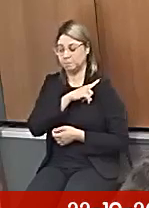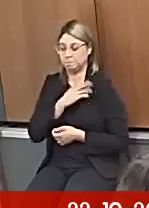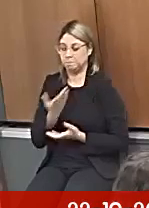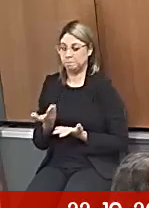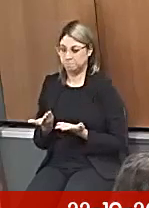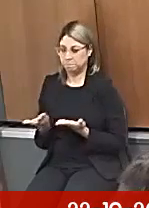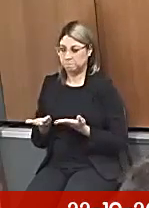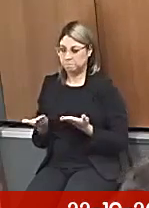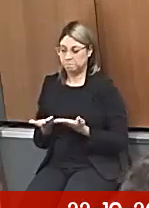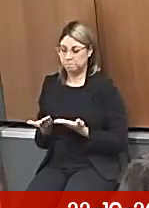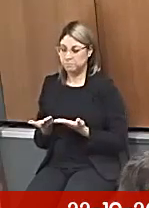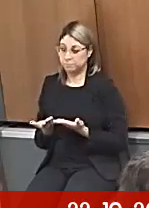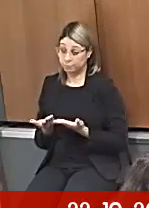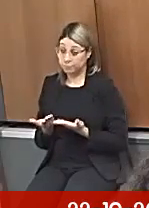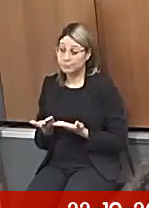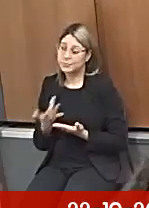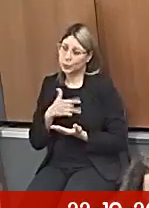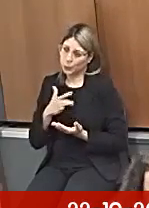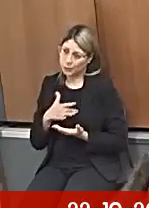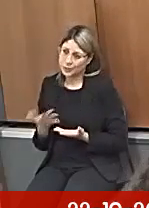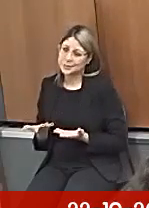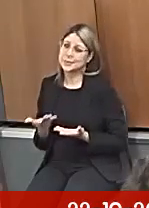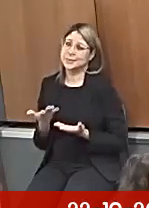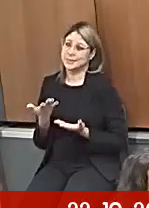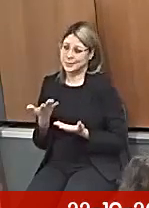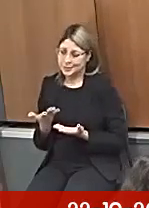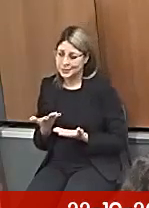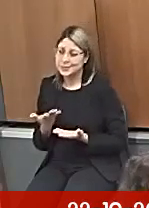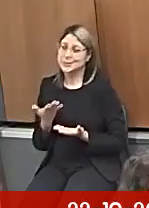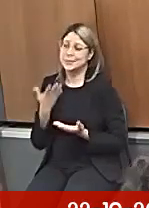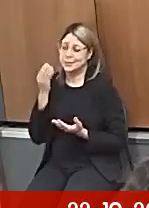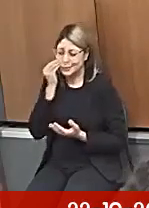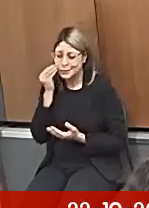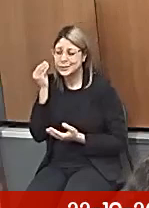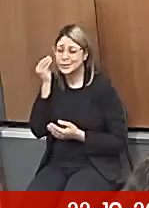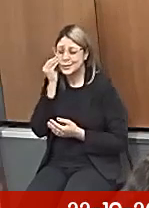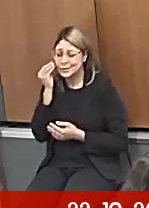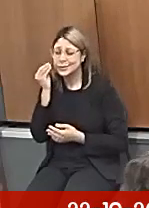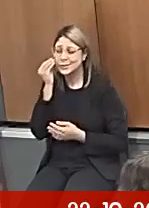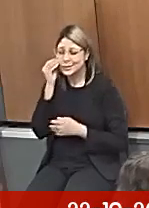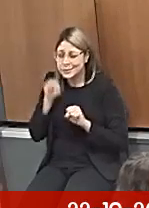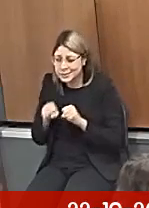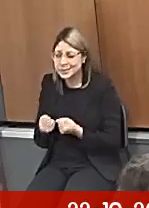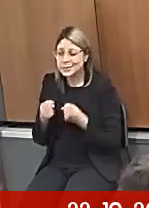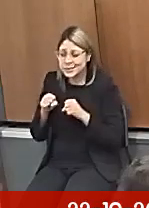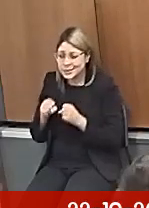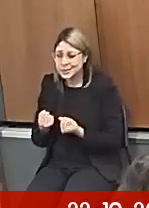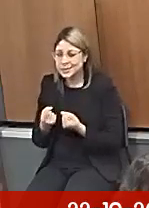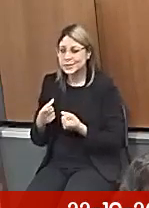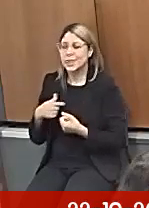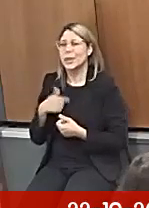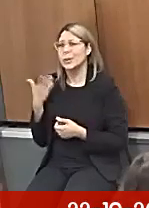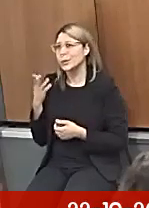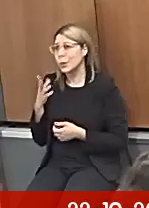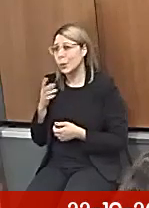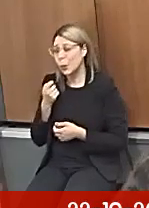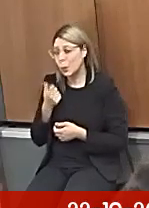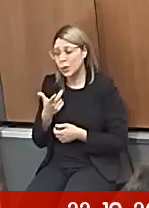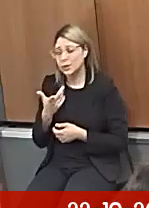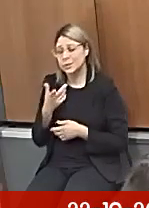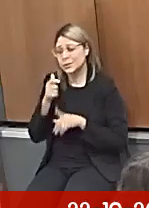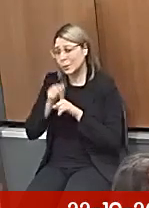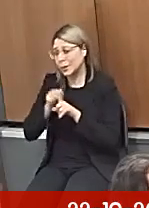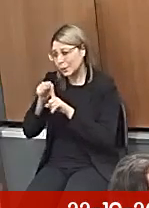Sim, coitado. Remando para dar conta, né, já tenho reuniões praticamente todo mês